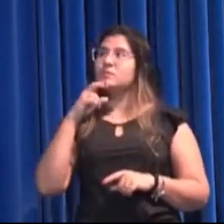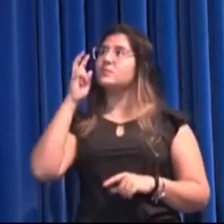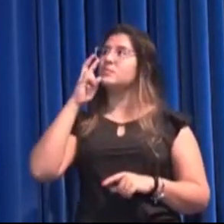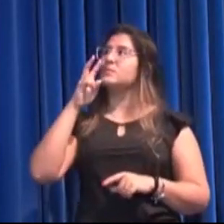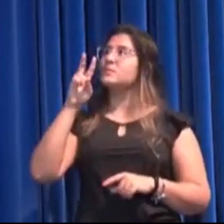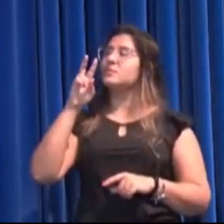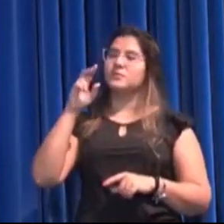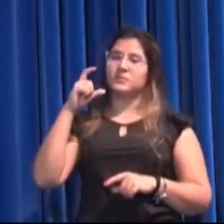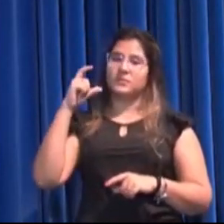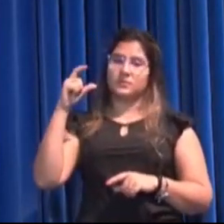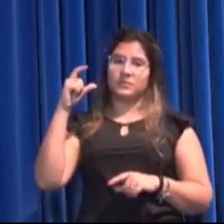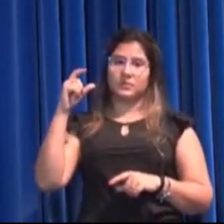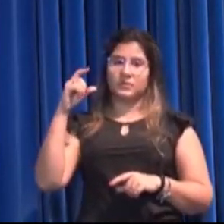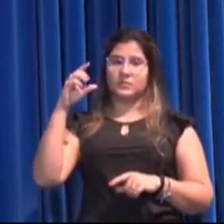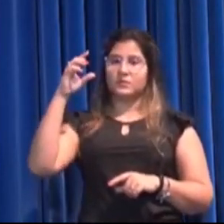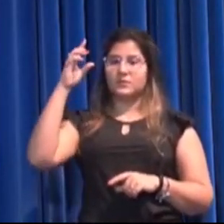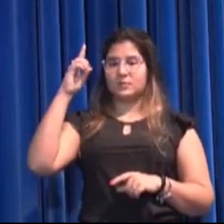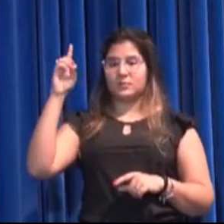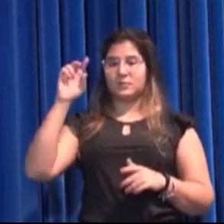chama-se arrependimento.